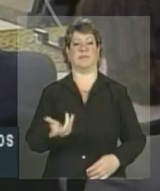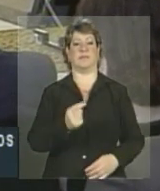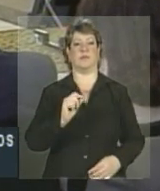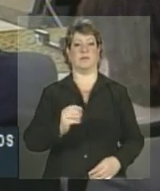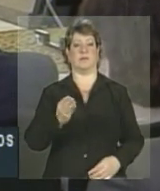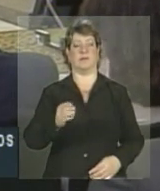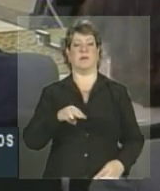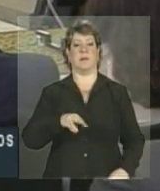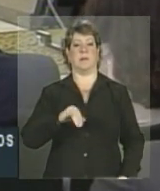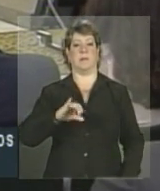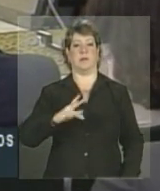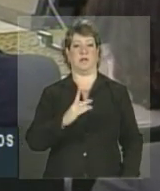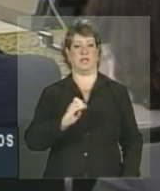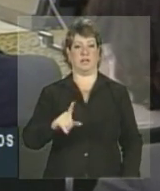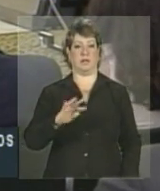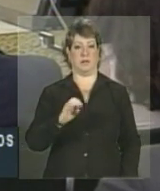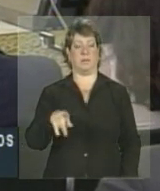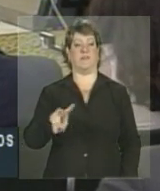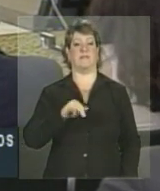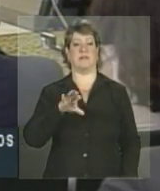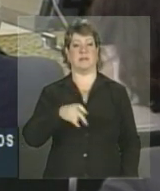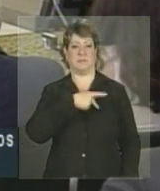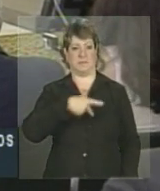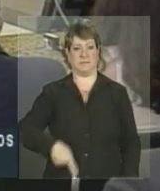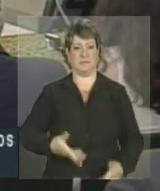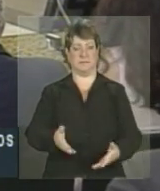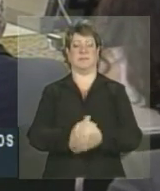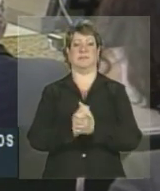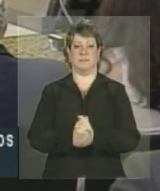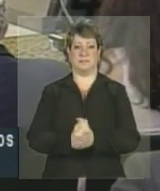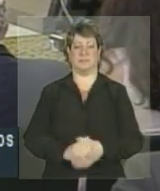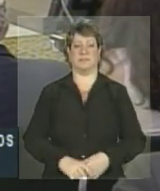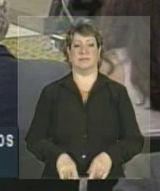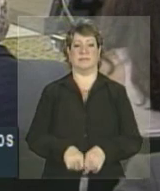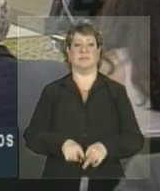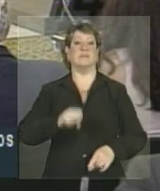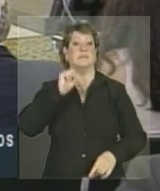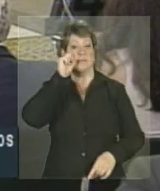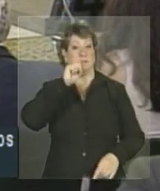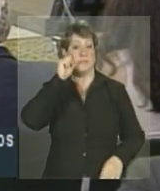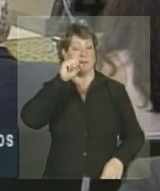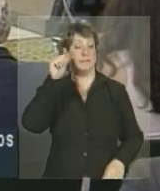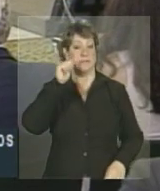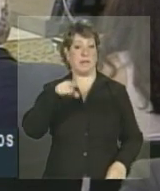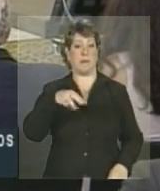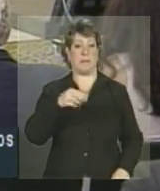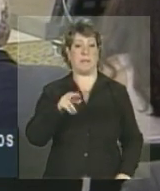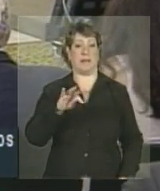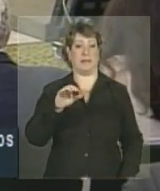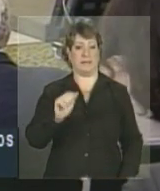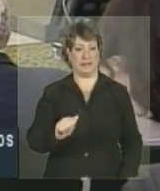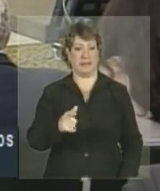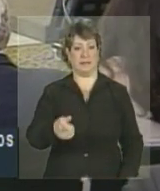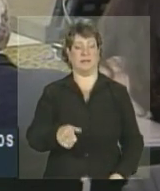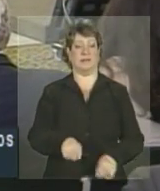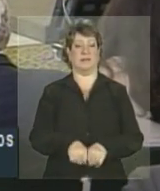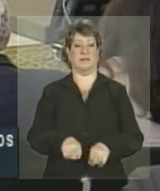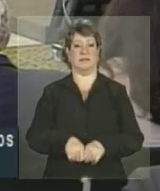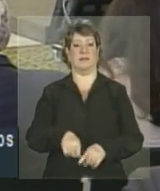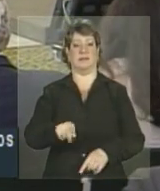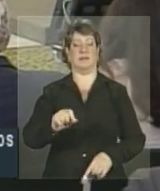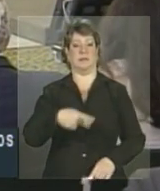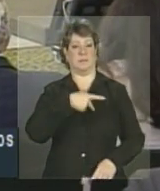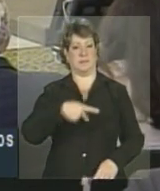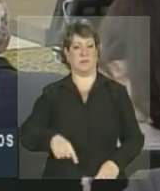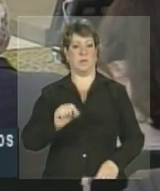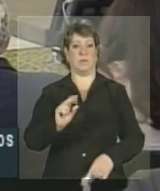Excelentíssimo senhor Michel Temer, vice-presidente da República, senadora Marta Suplicy, presidenta em exercício do